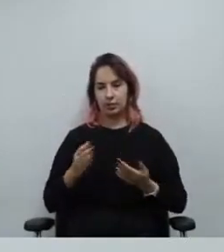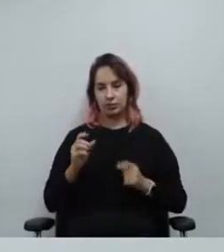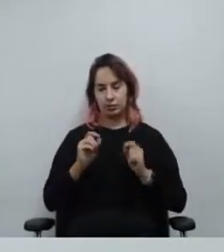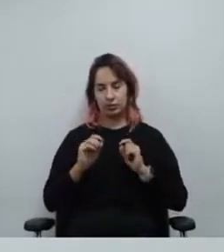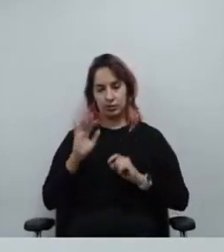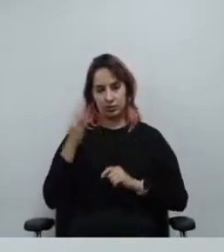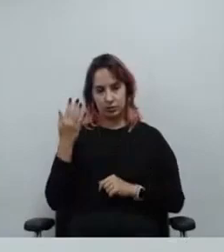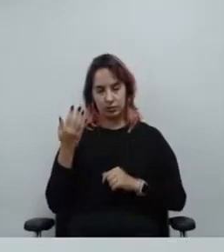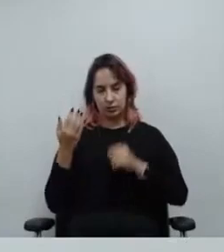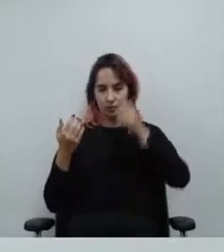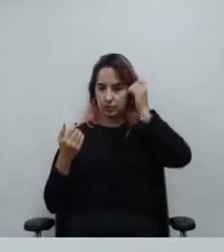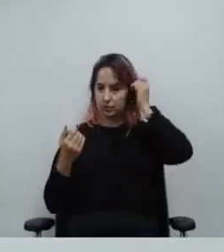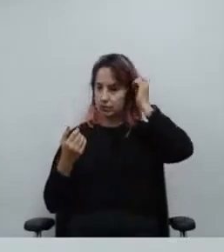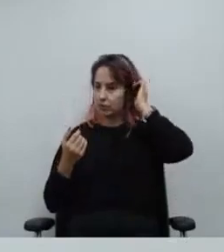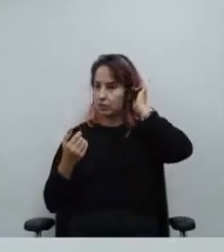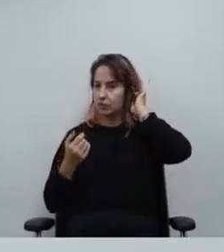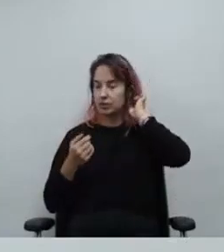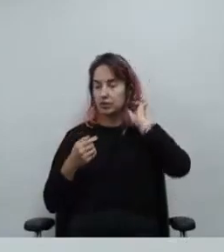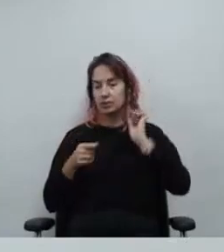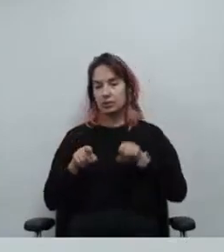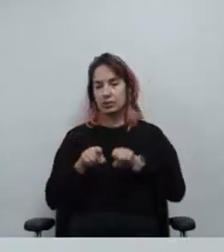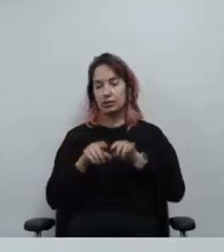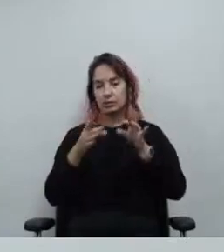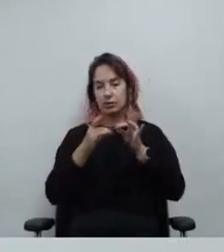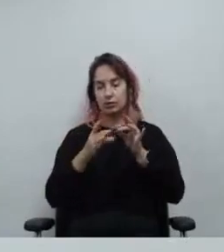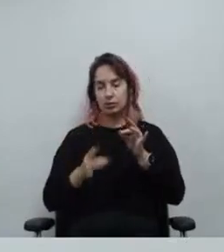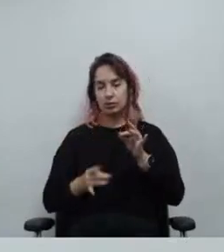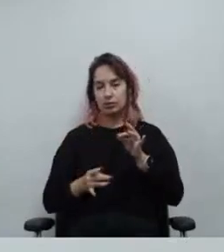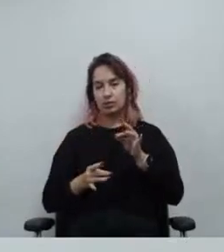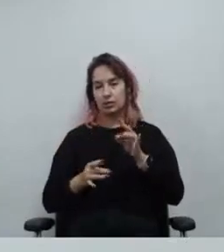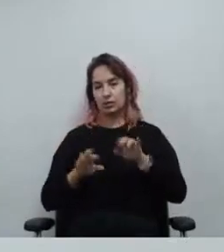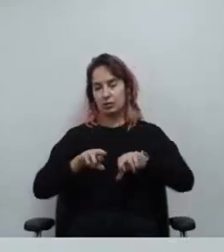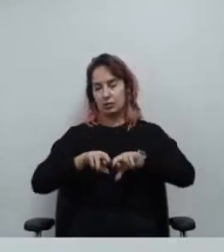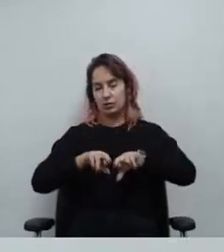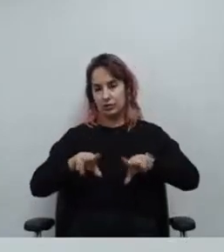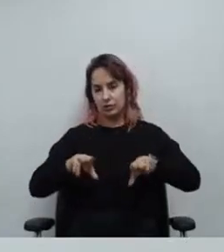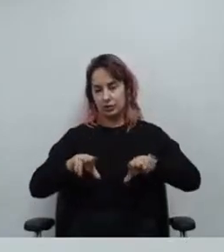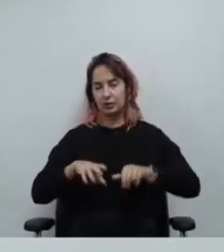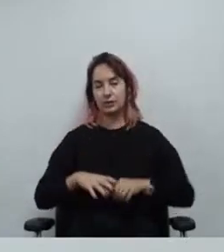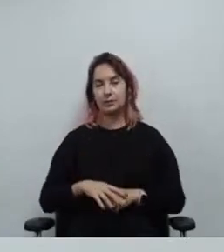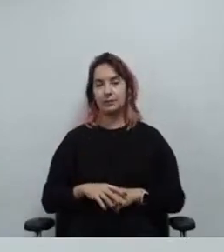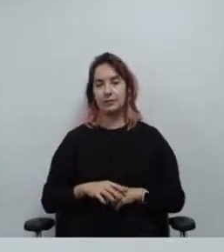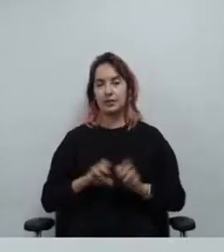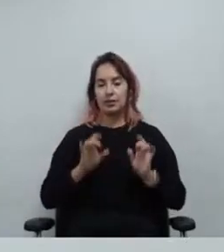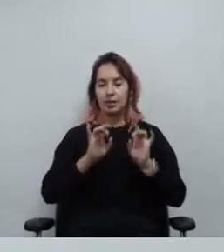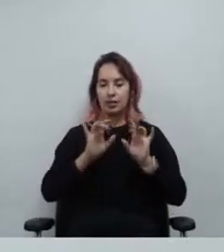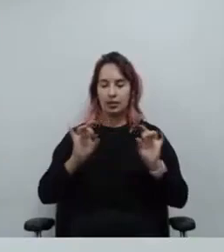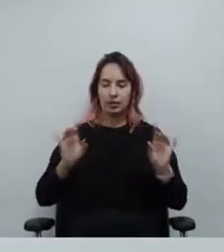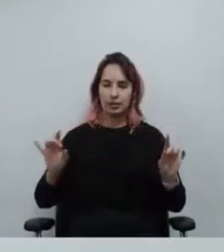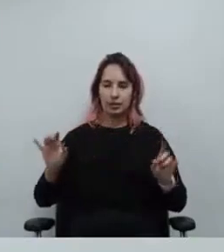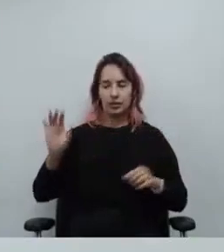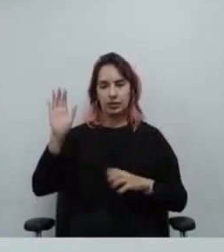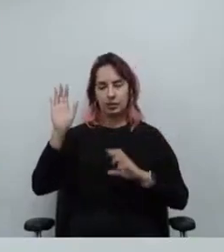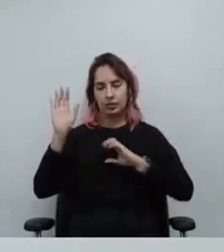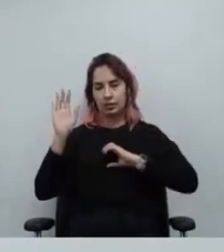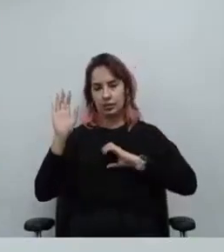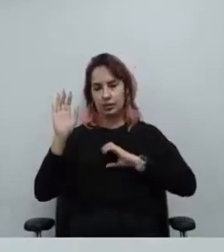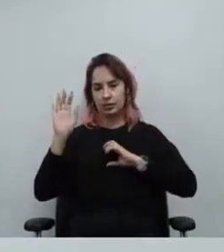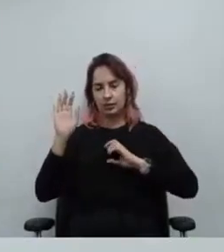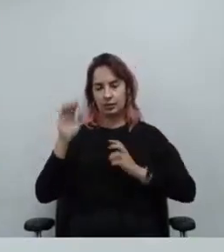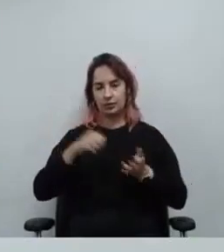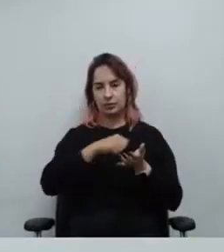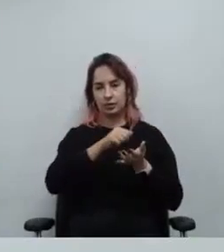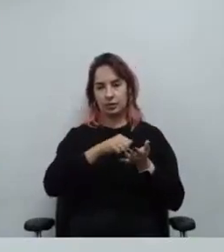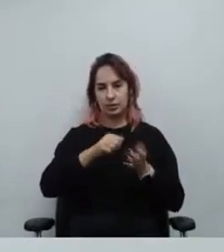situação. No contexto do mérito, as situações são distintas, né? Porque cada candidato que estava inscrito